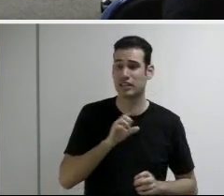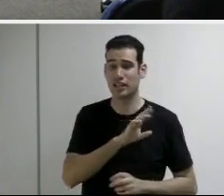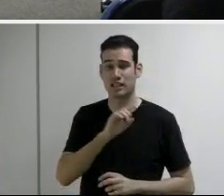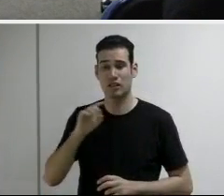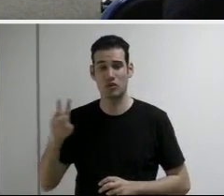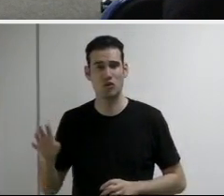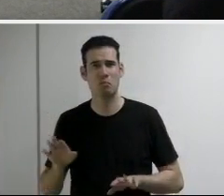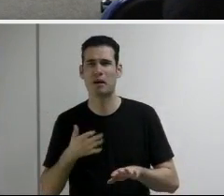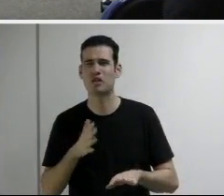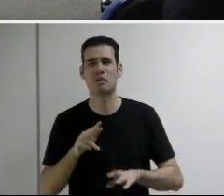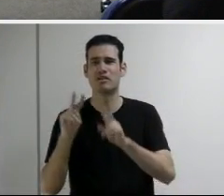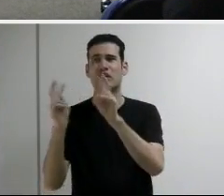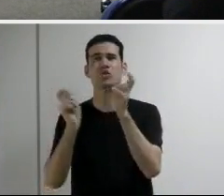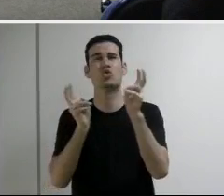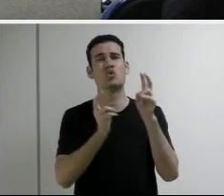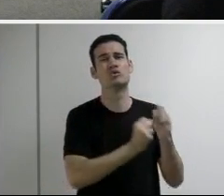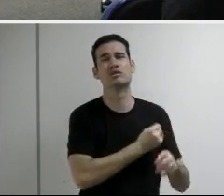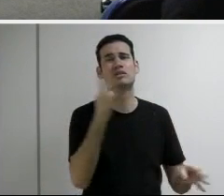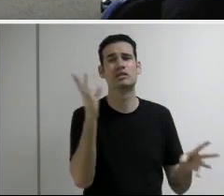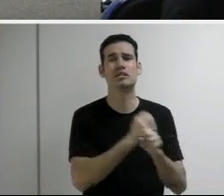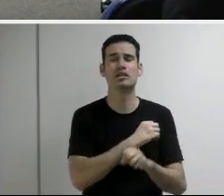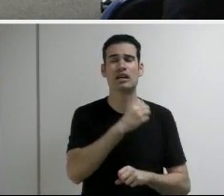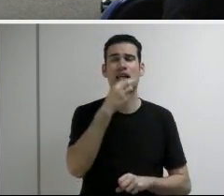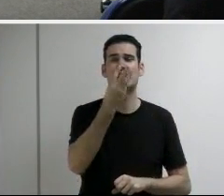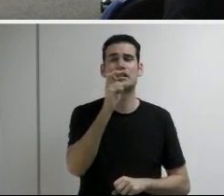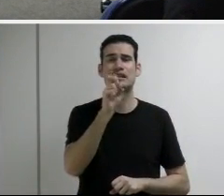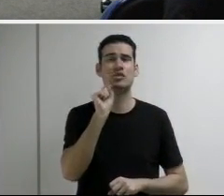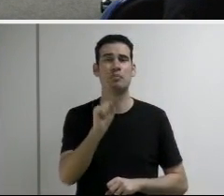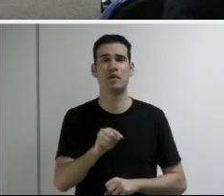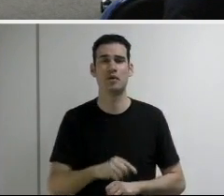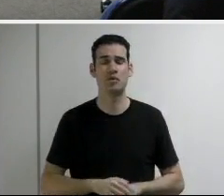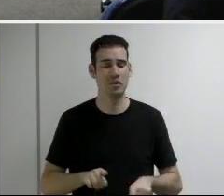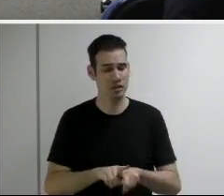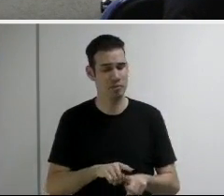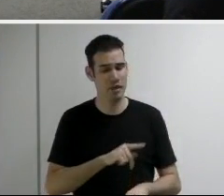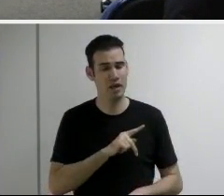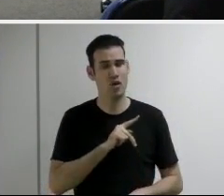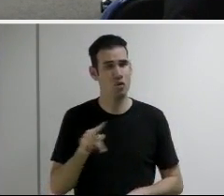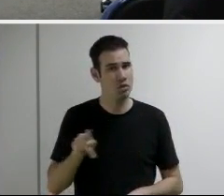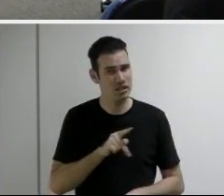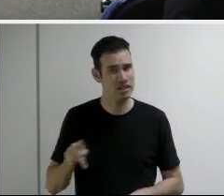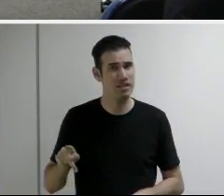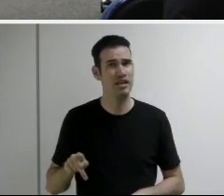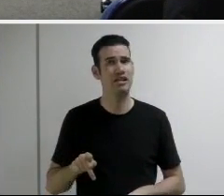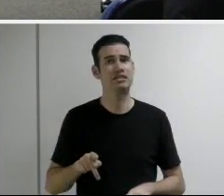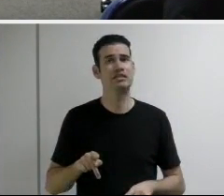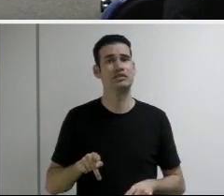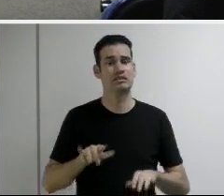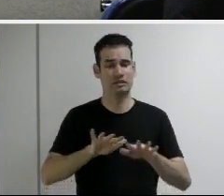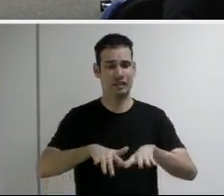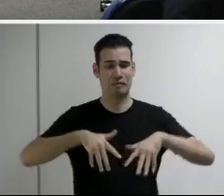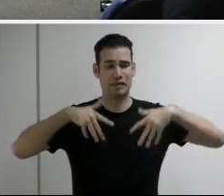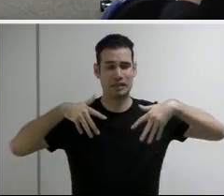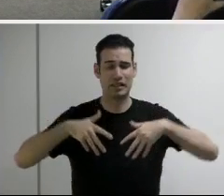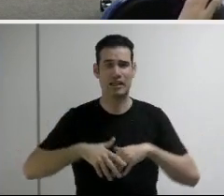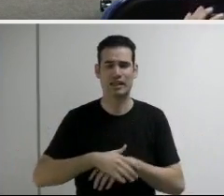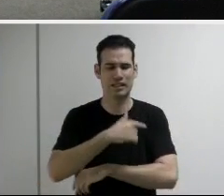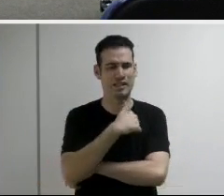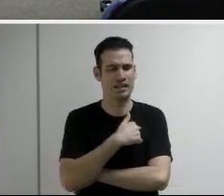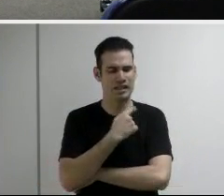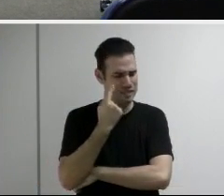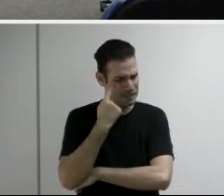quê? 35 mil assuntos. O presidente da Câmara, por sua vez, ele também tem lá seus vários assuntos. Então, o que é mais